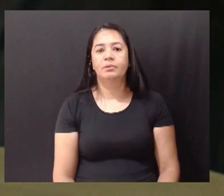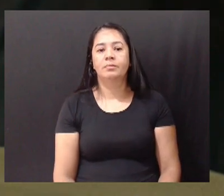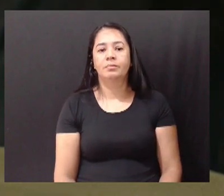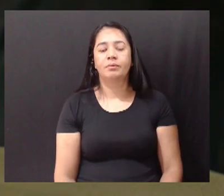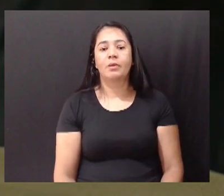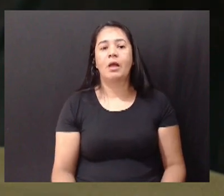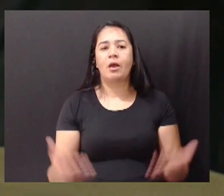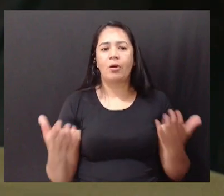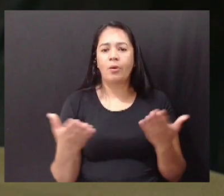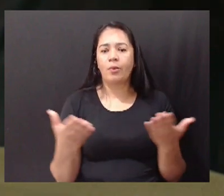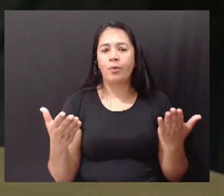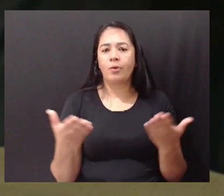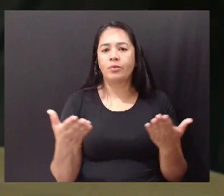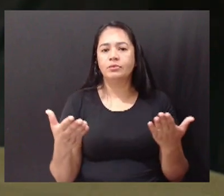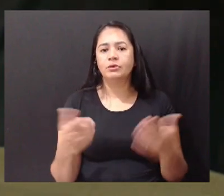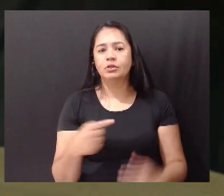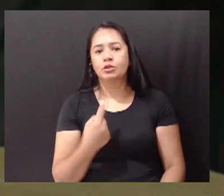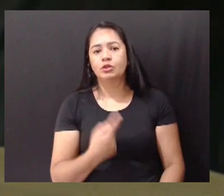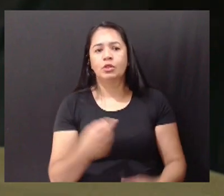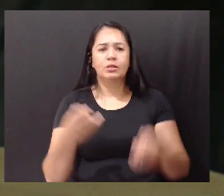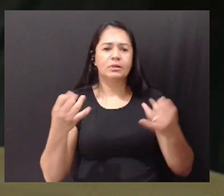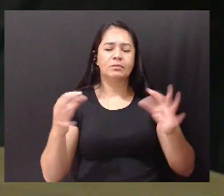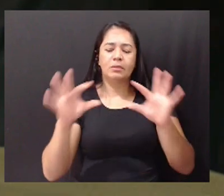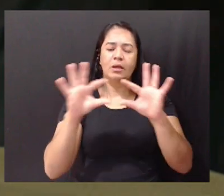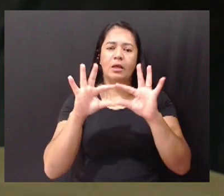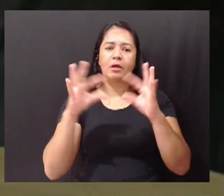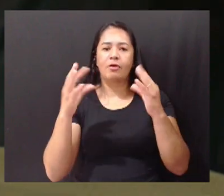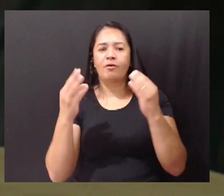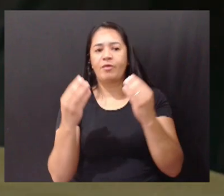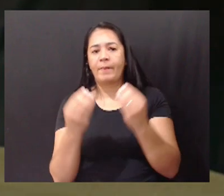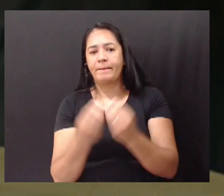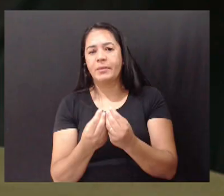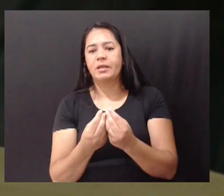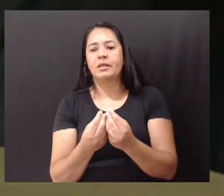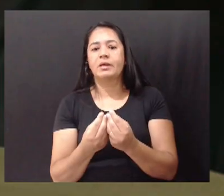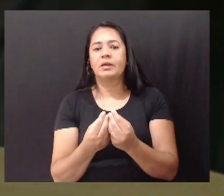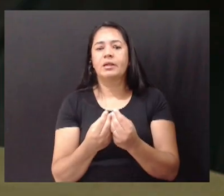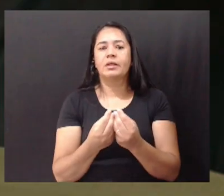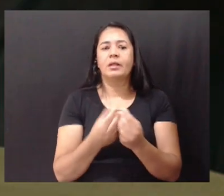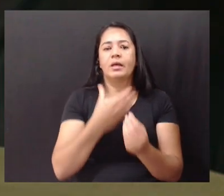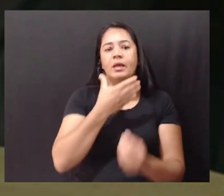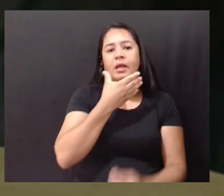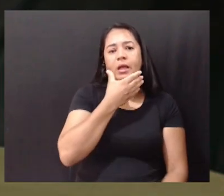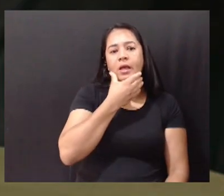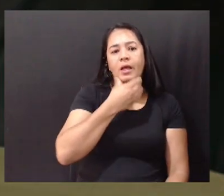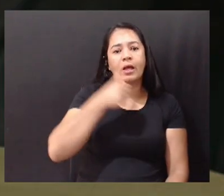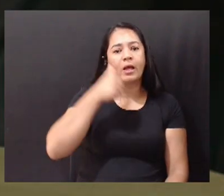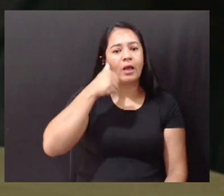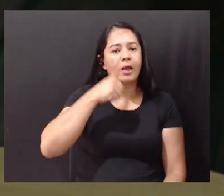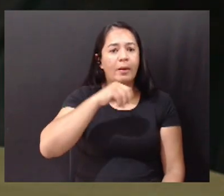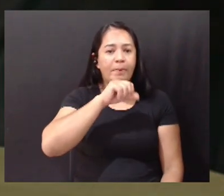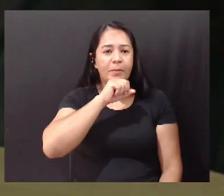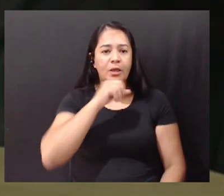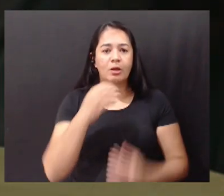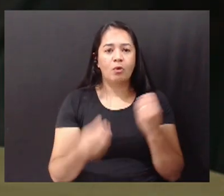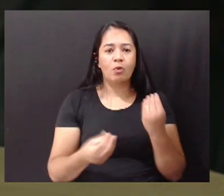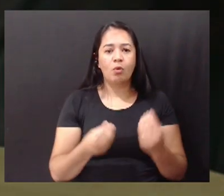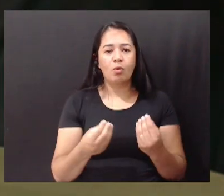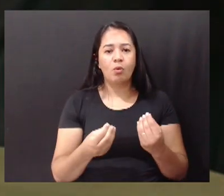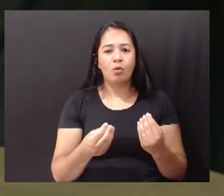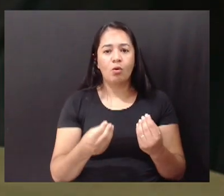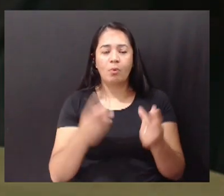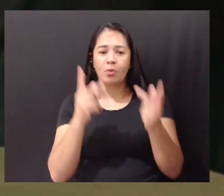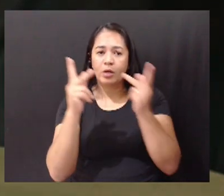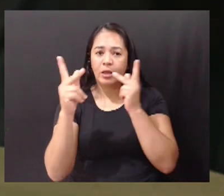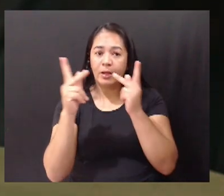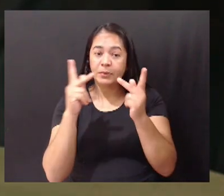Agora, quando a gente fala de família, pais e filhos, Valéria, como é que a psicologia entra agora